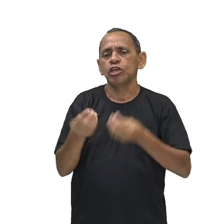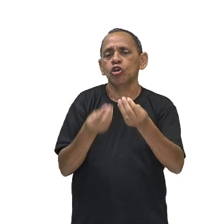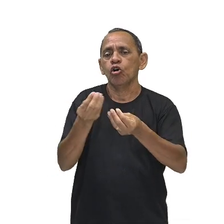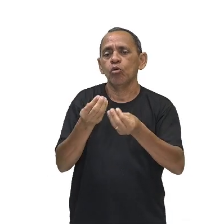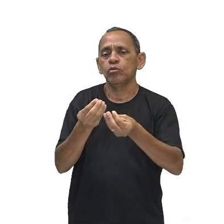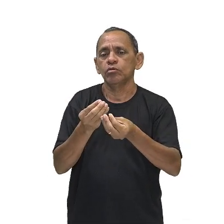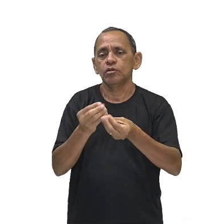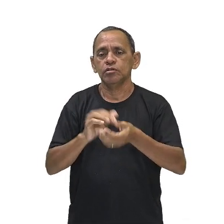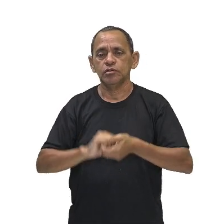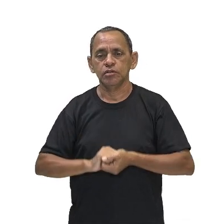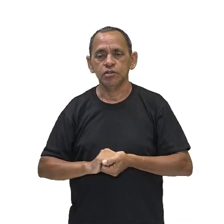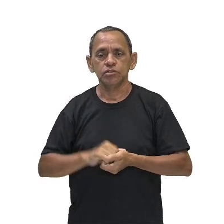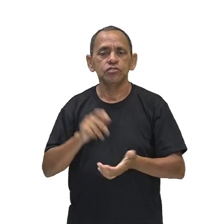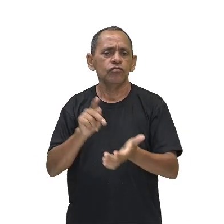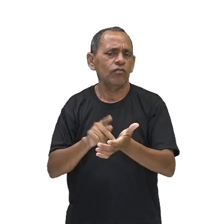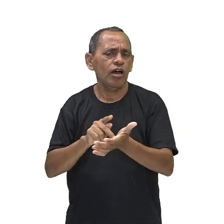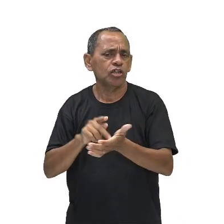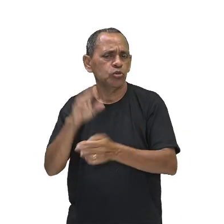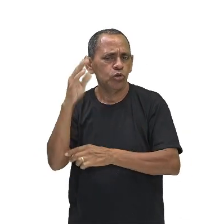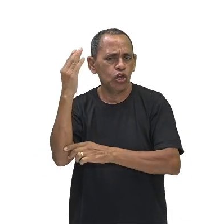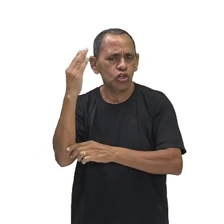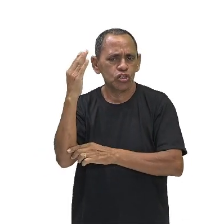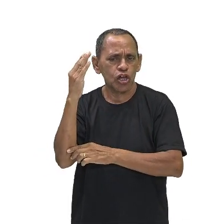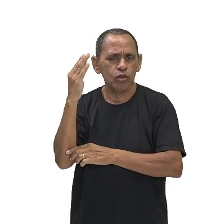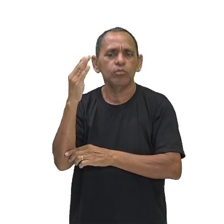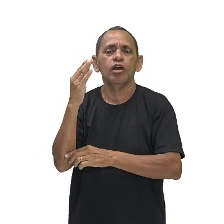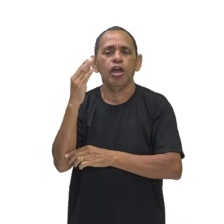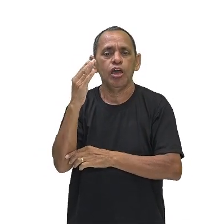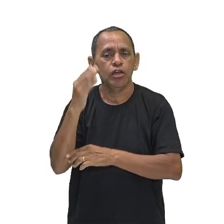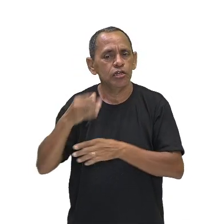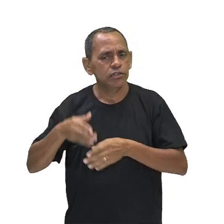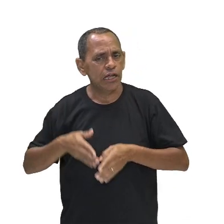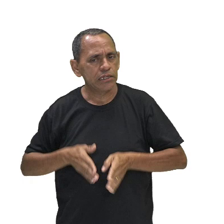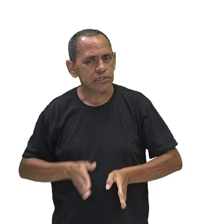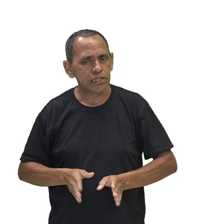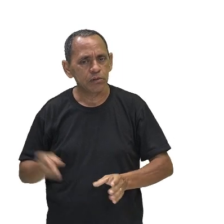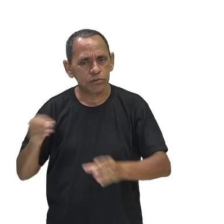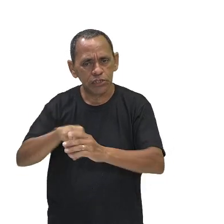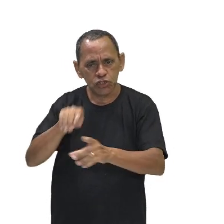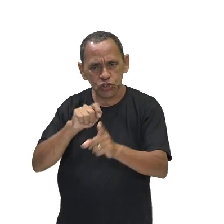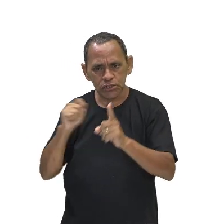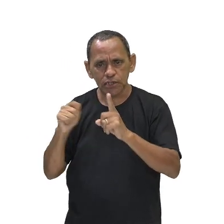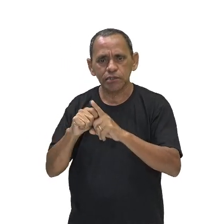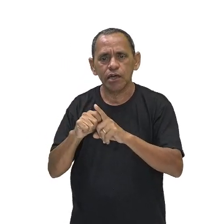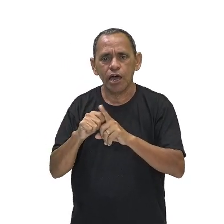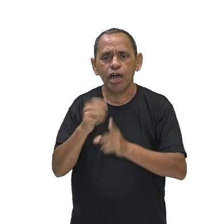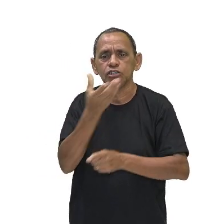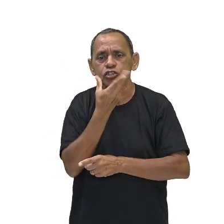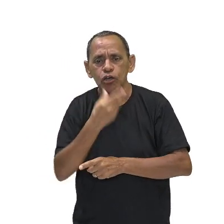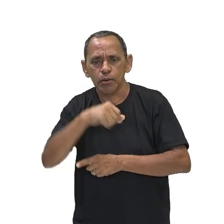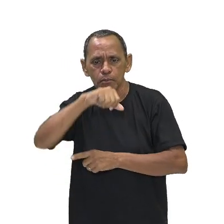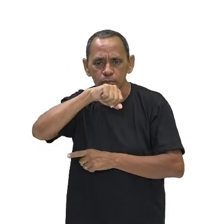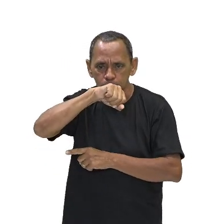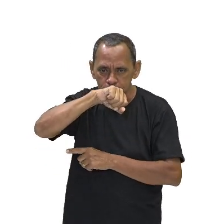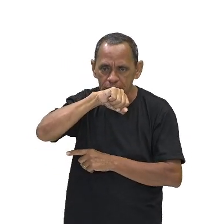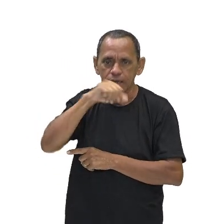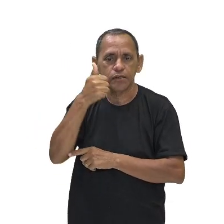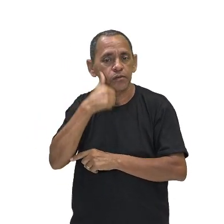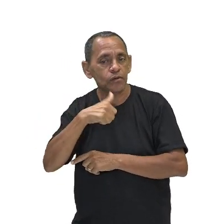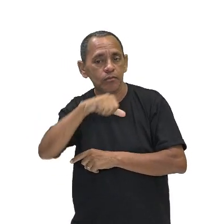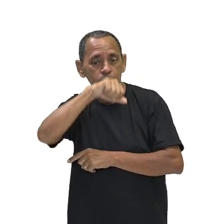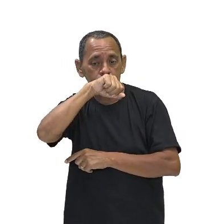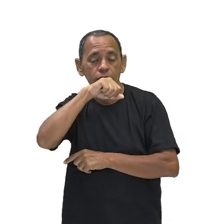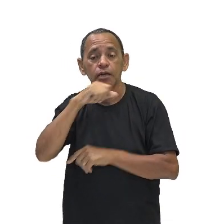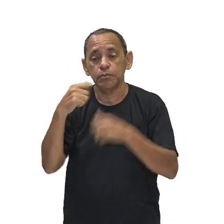biologicamente sermos gerados por um pai e por uma mãe, mas socialmente isto nos é cobrado. Que você